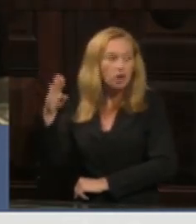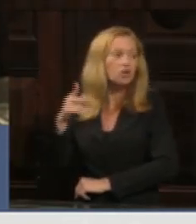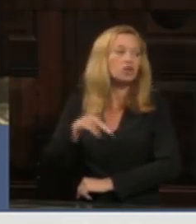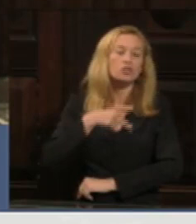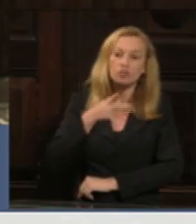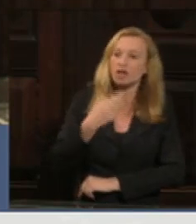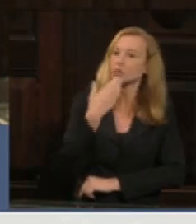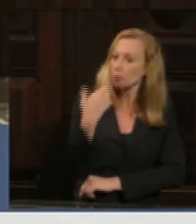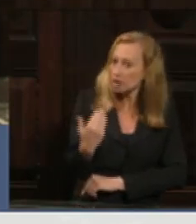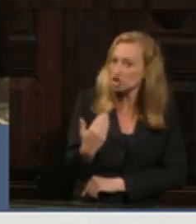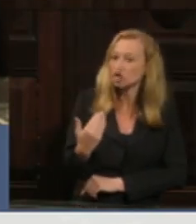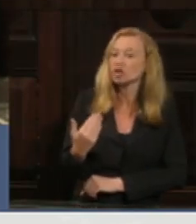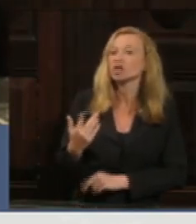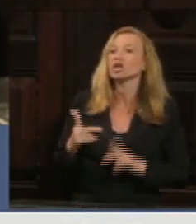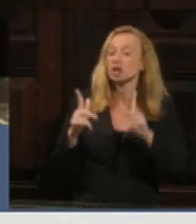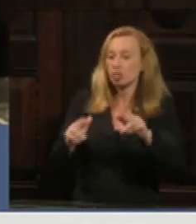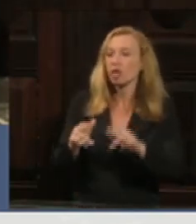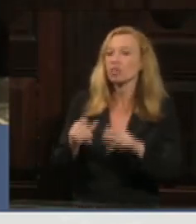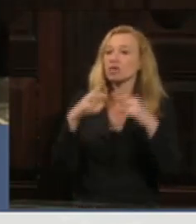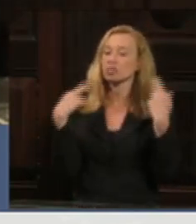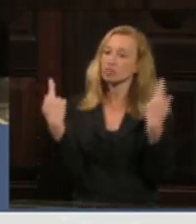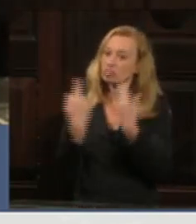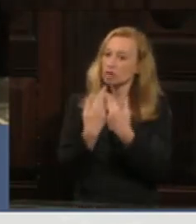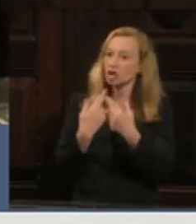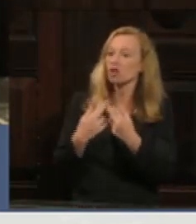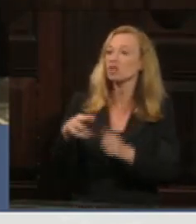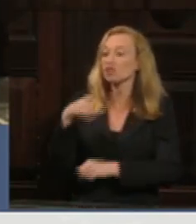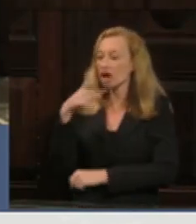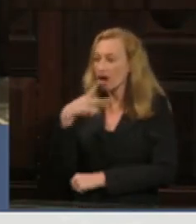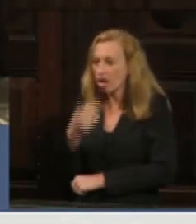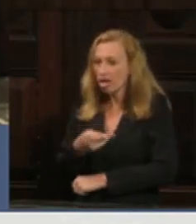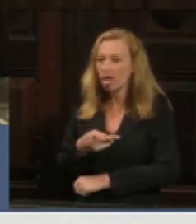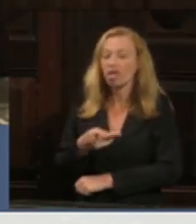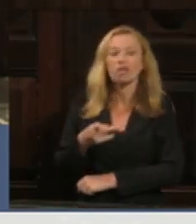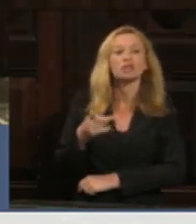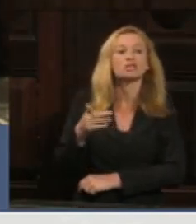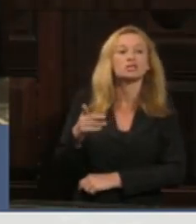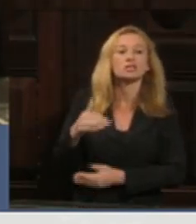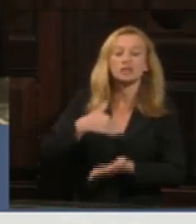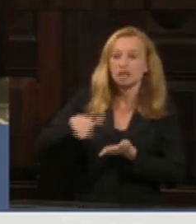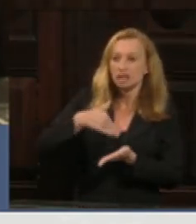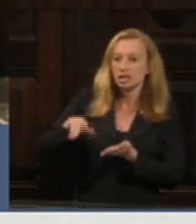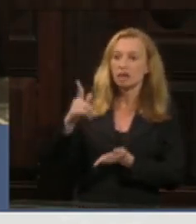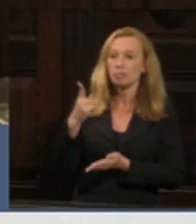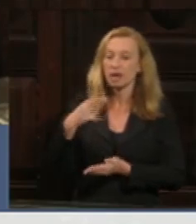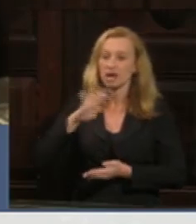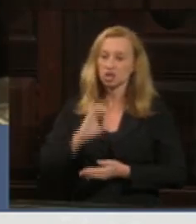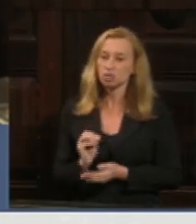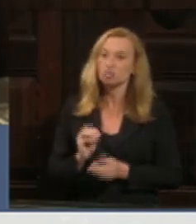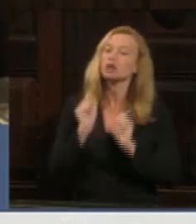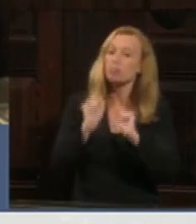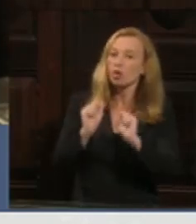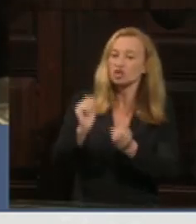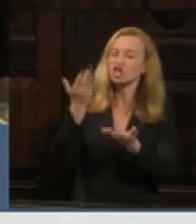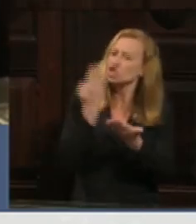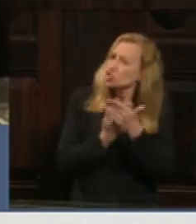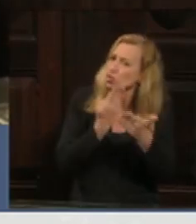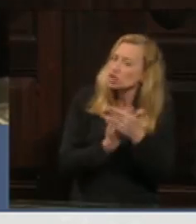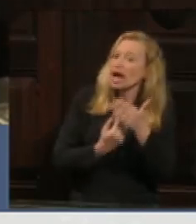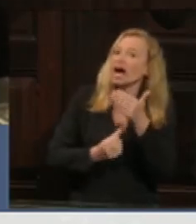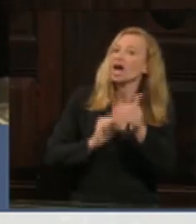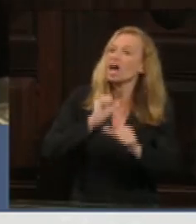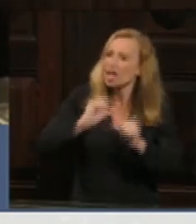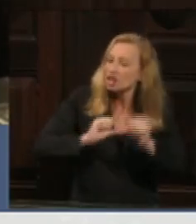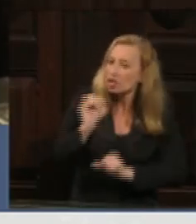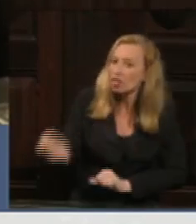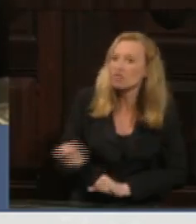apelo, como fiz na audiência pública, ao secretário Pedro Fernandes, que possa reestudar, redimensionar o sistema de